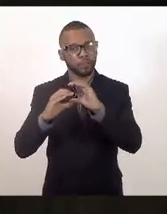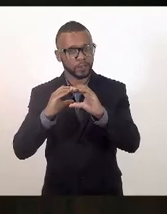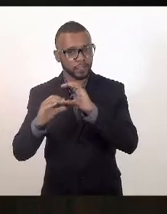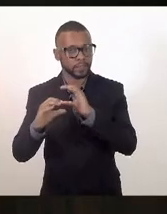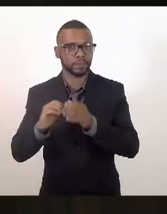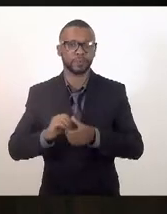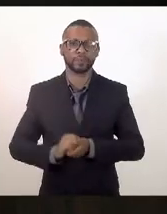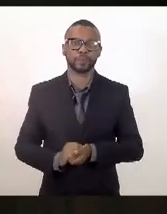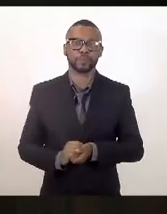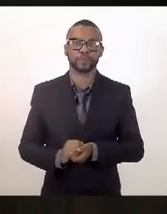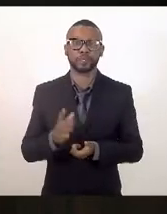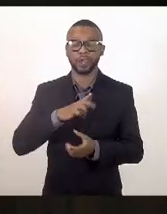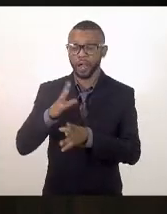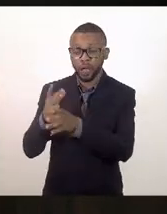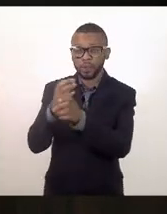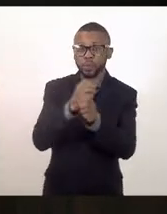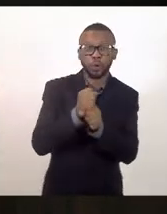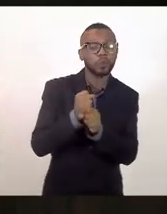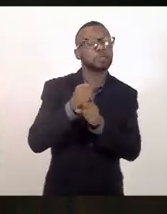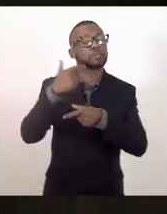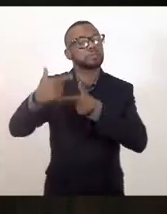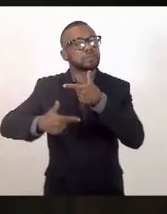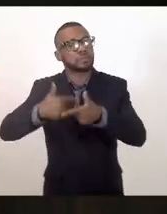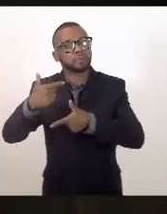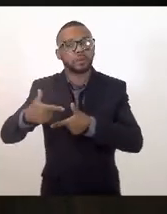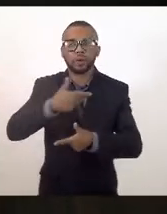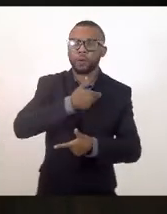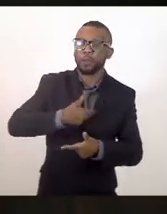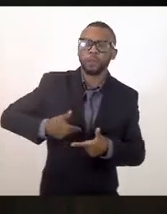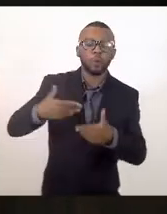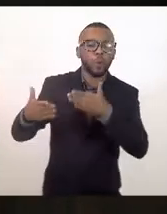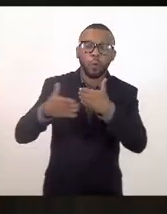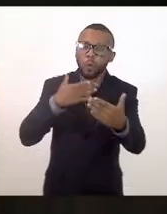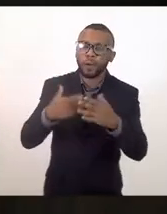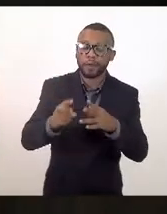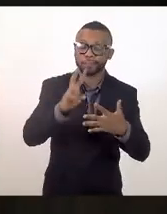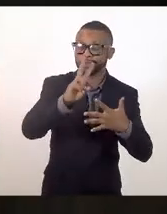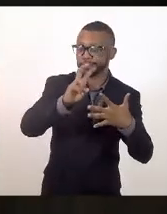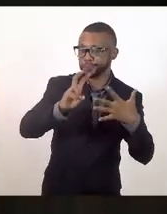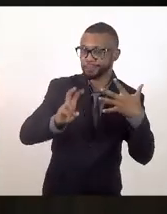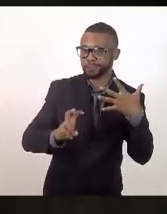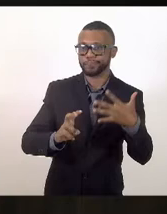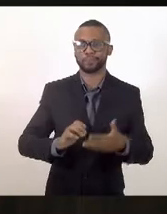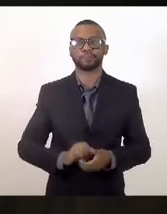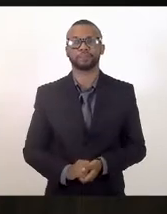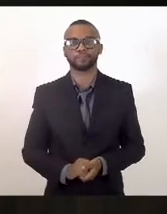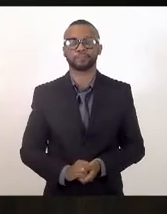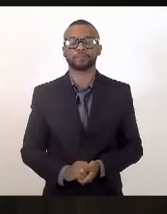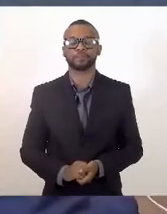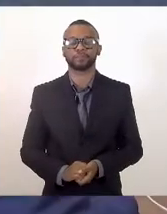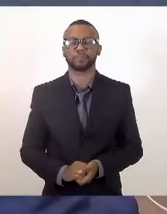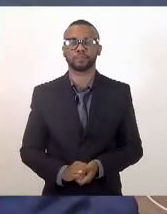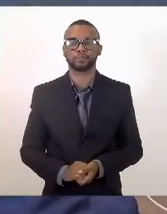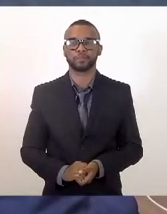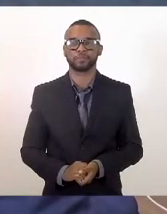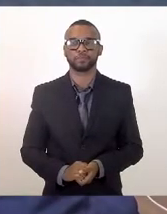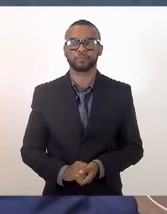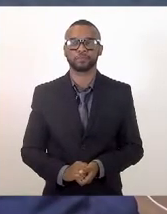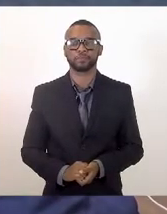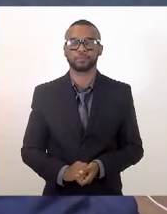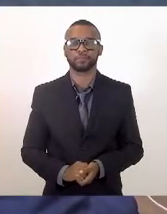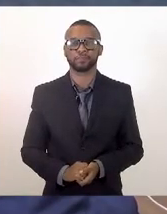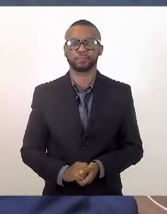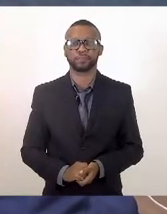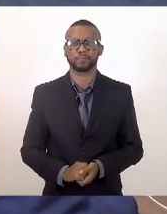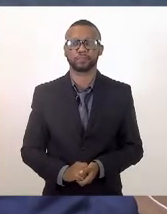de serviços públicos estaduais emitidas por templo de qualquer culto. Questão de ordem, presidente. Questão de ordem, deputado Rosenberg. Presidente, eu estava